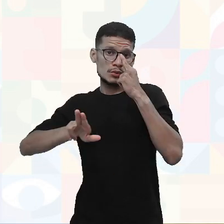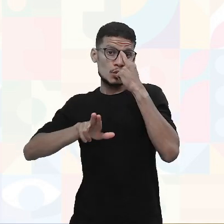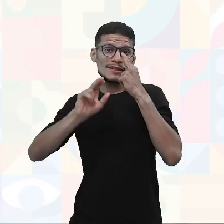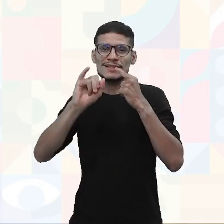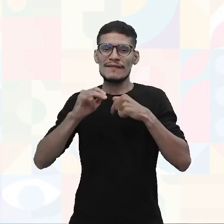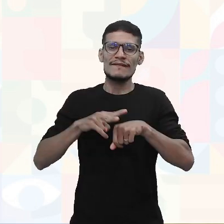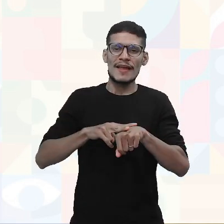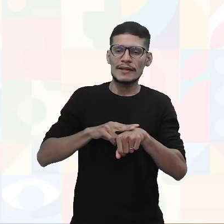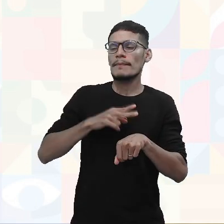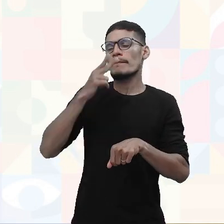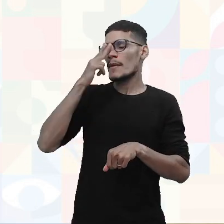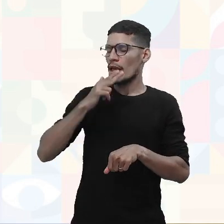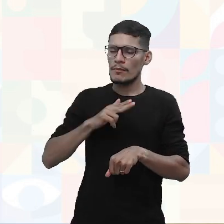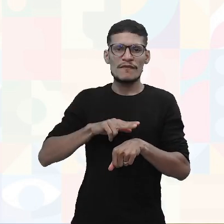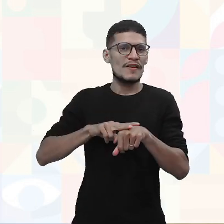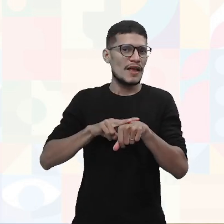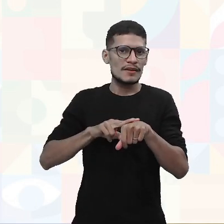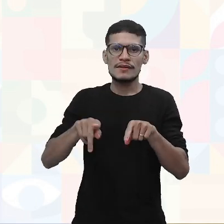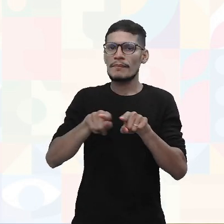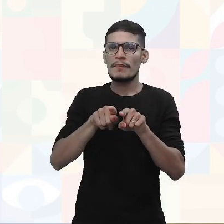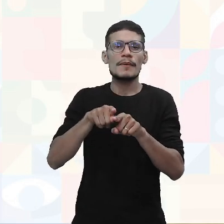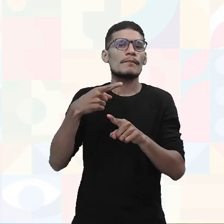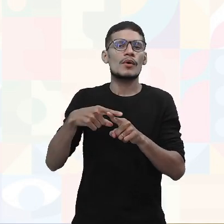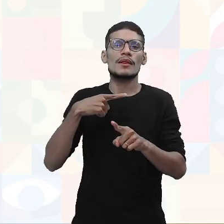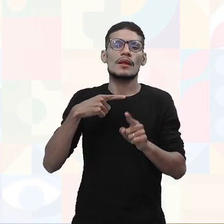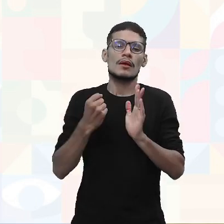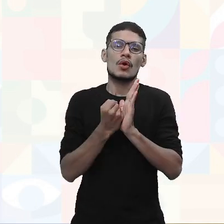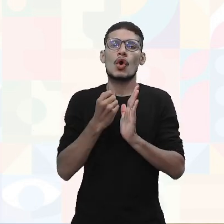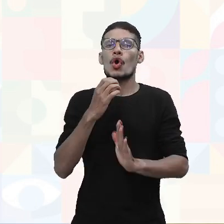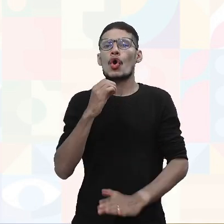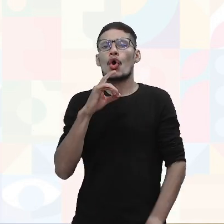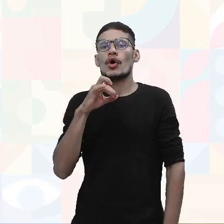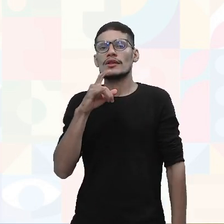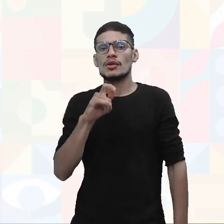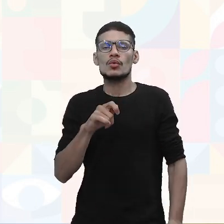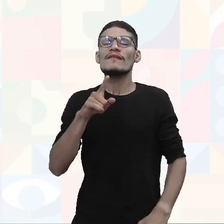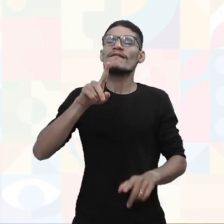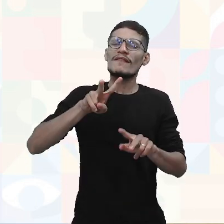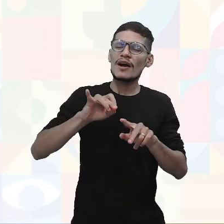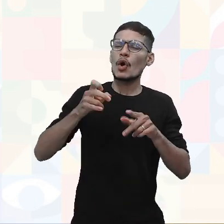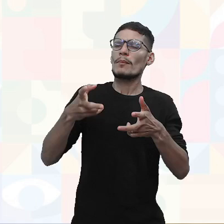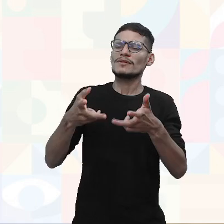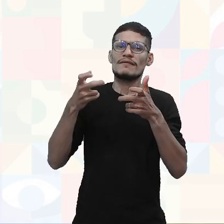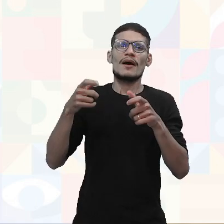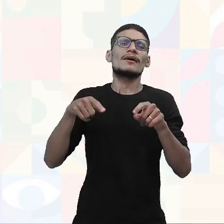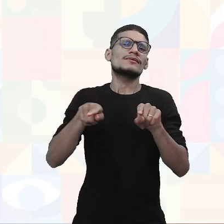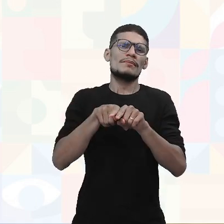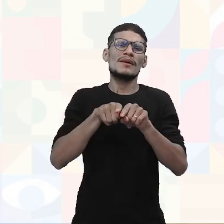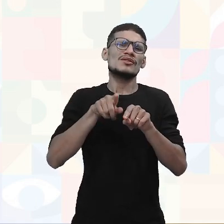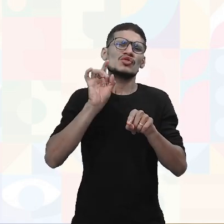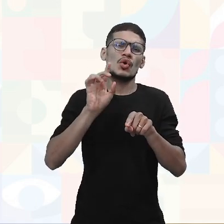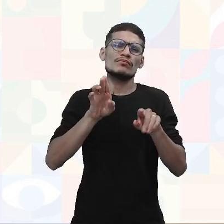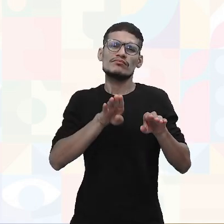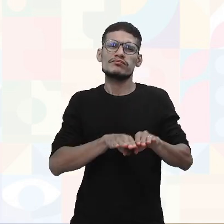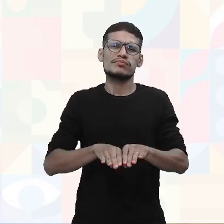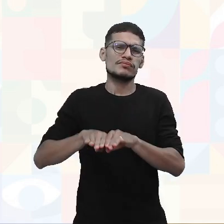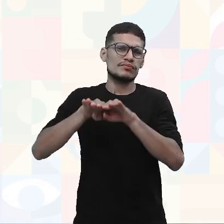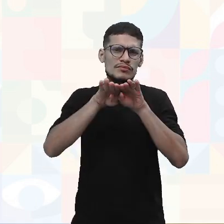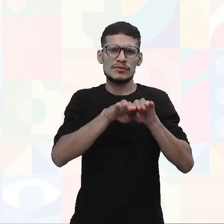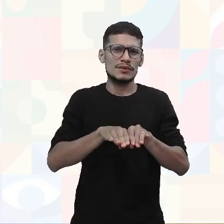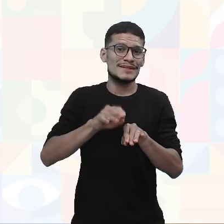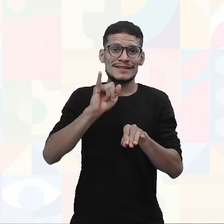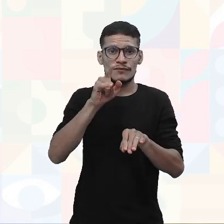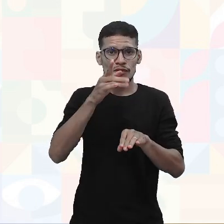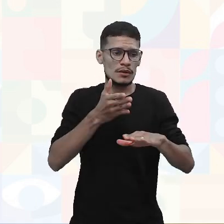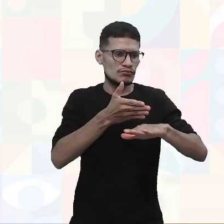verde, vai ser o mesmo verde, porque vai ter aquele códigozinho. Então isso aí vai estar sendo observado até para a questão de padronização, de quando você estiver numa